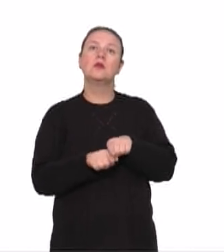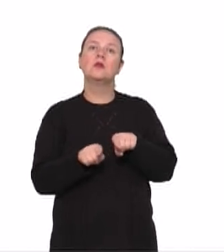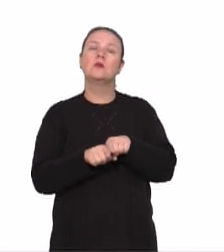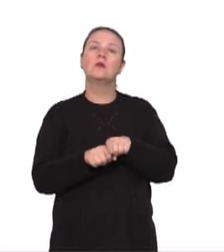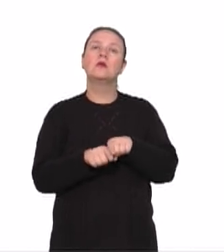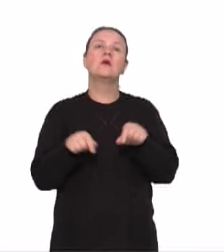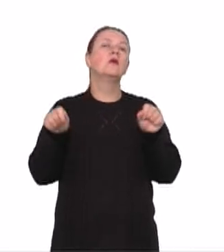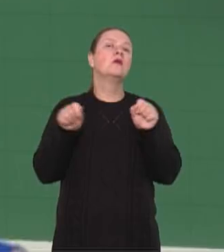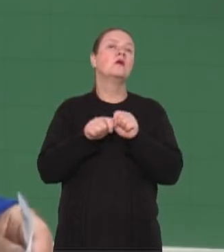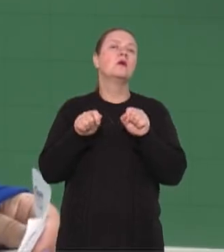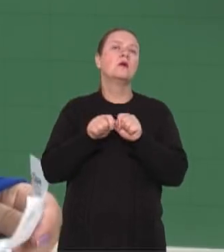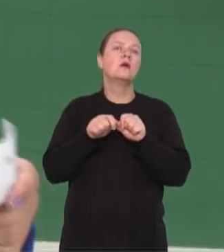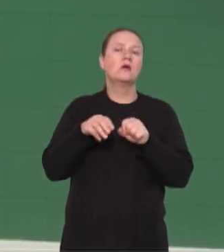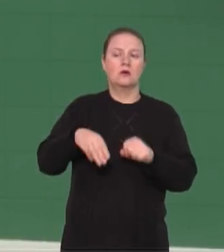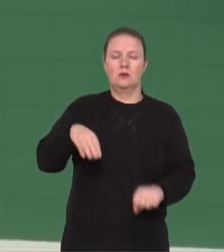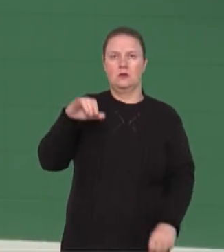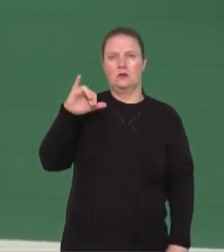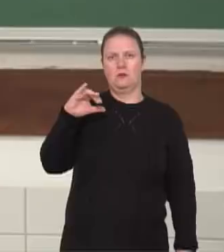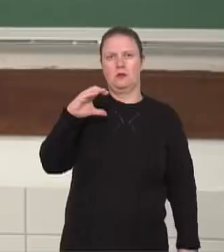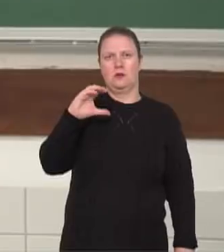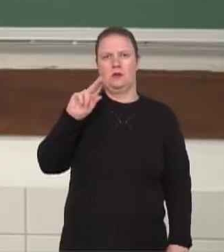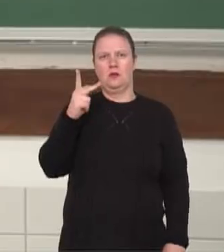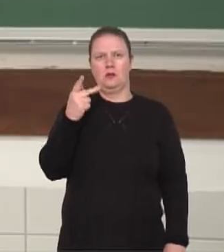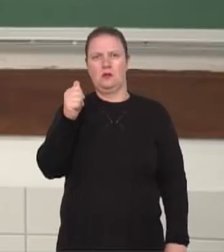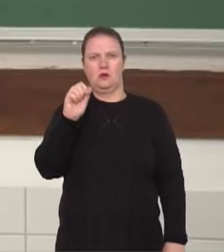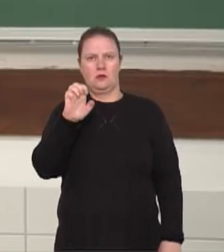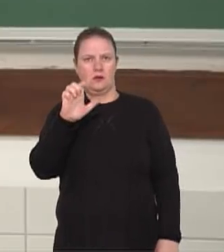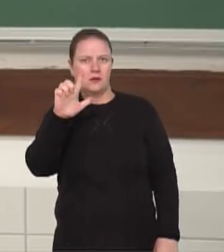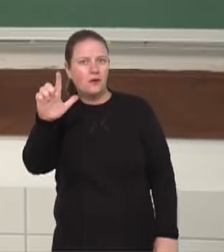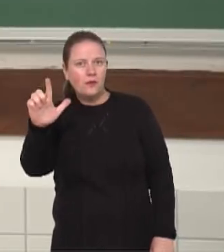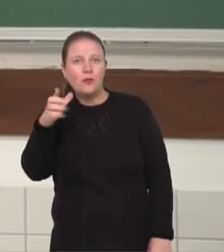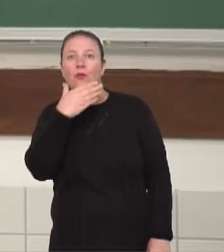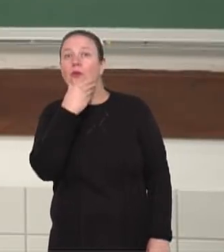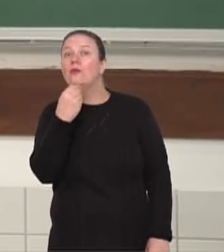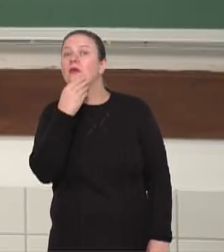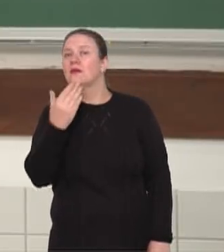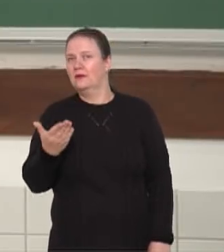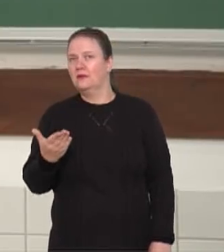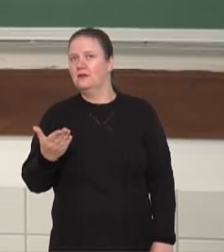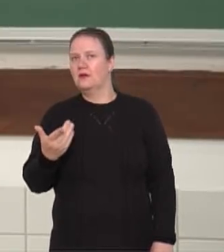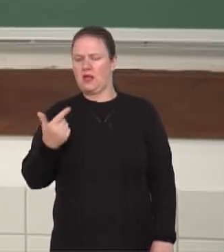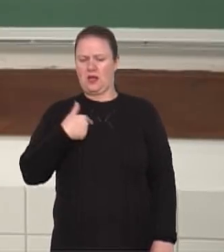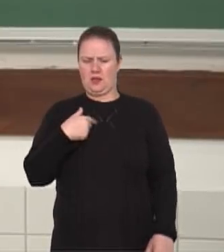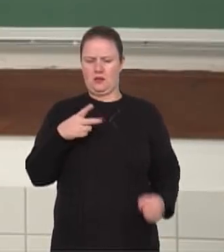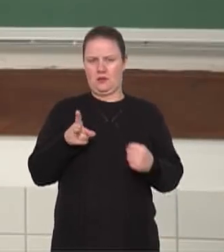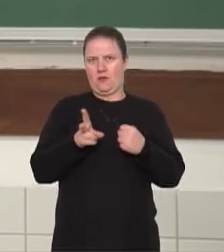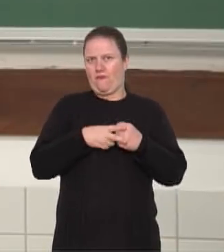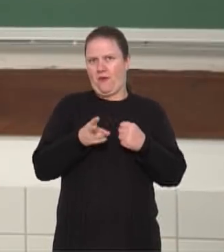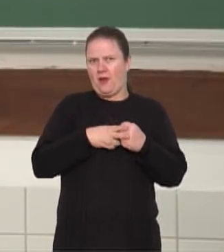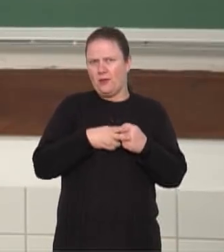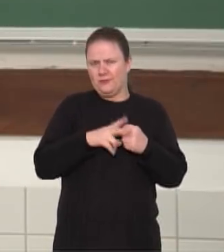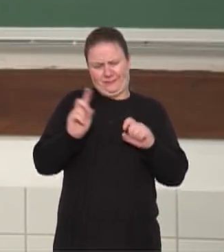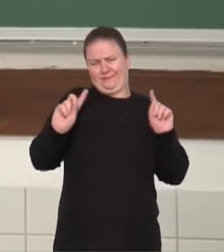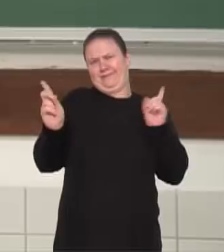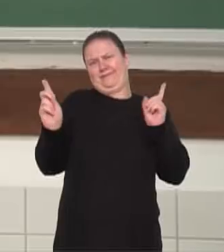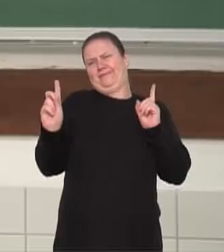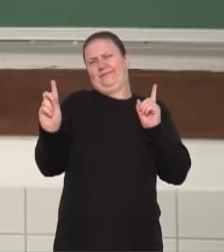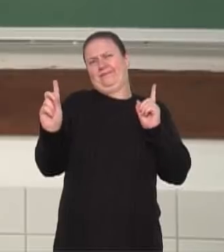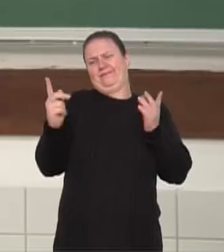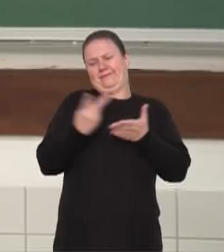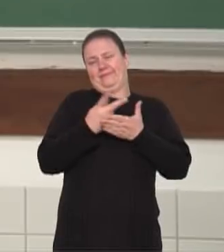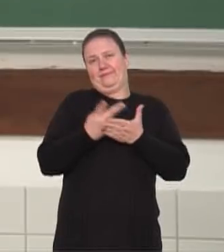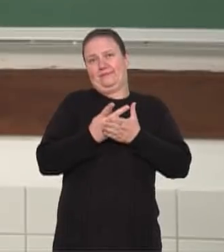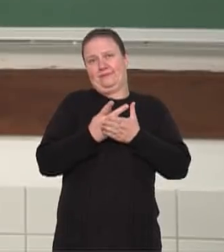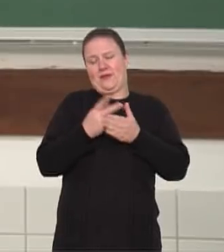verbo fazer. Maicon não é verbo, a gente já viu, não tem como conjugar. Eu maico, tu maicas, ele maica. Se não dá para conjugar, não